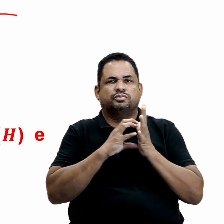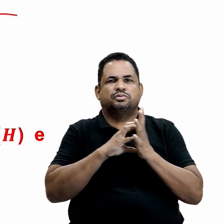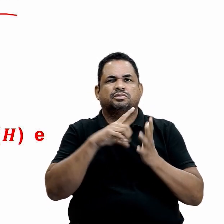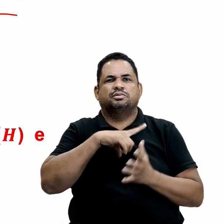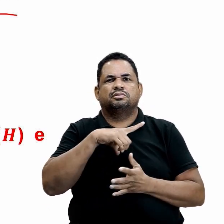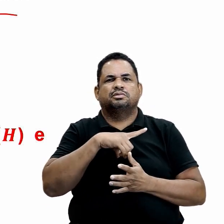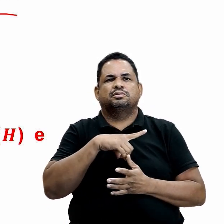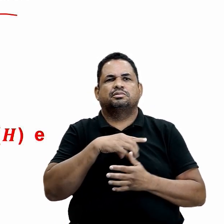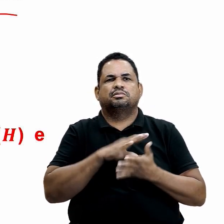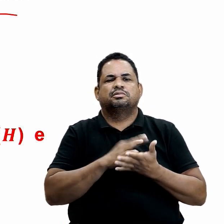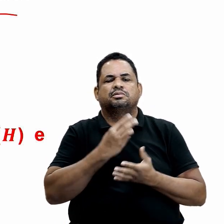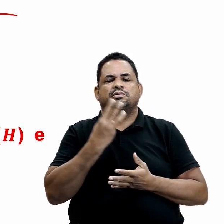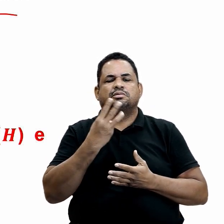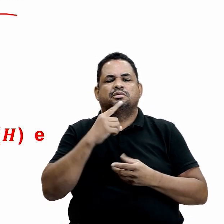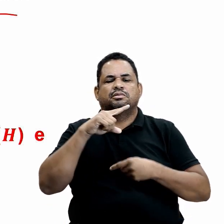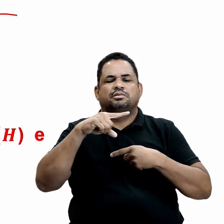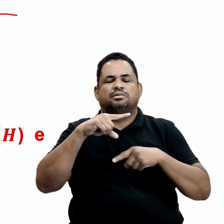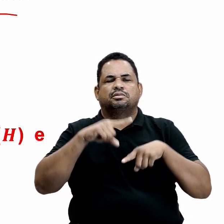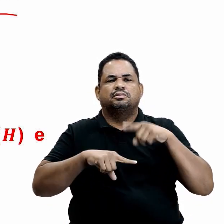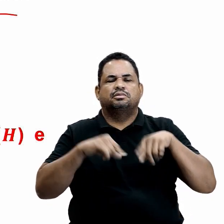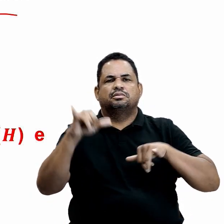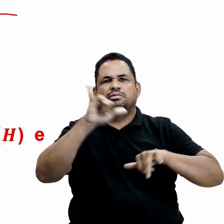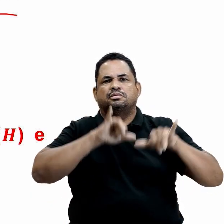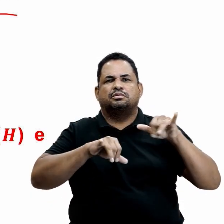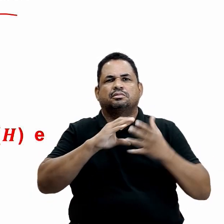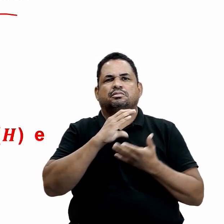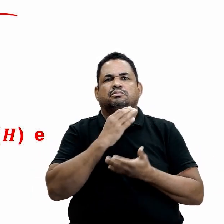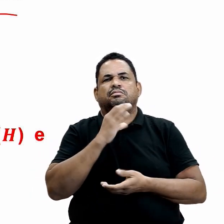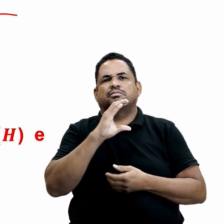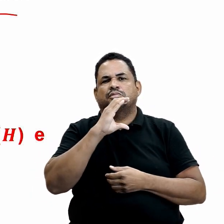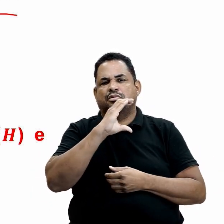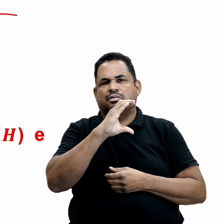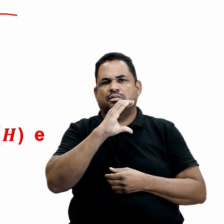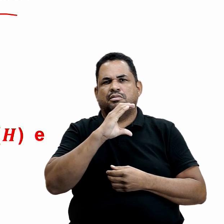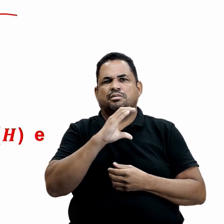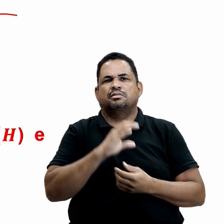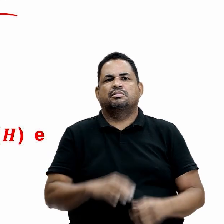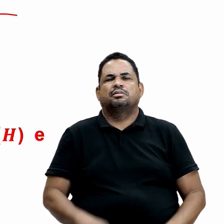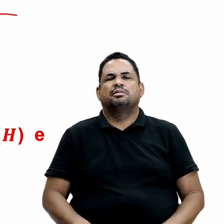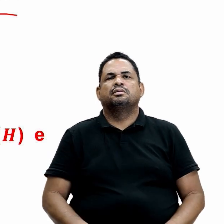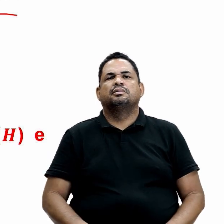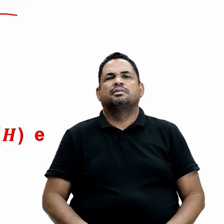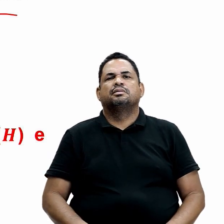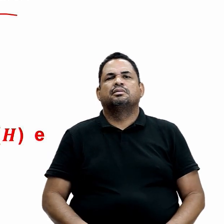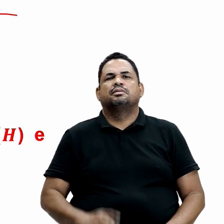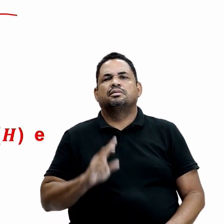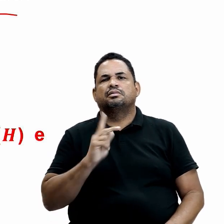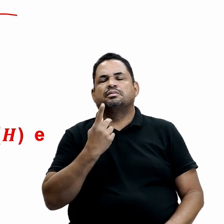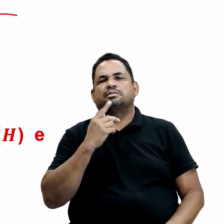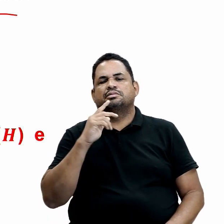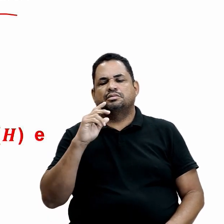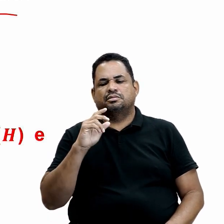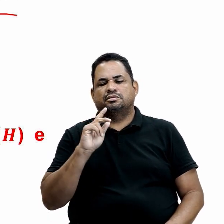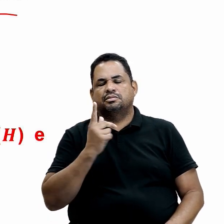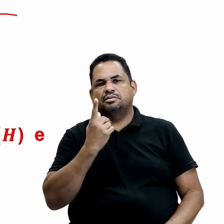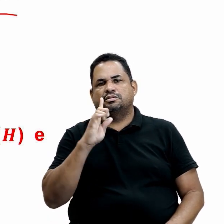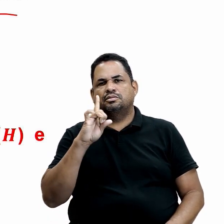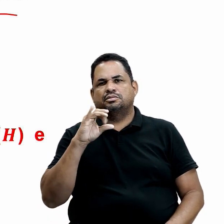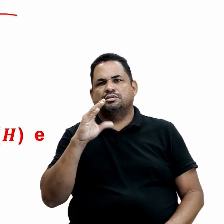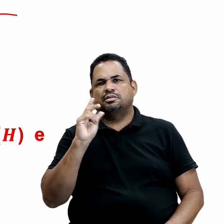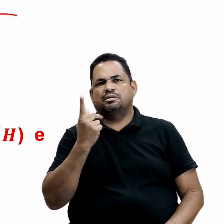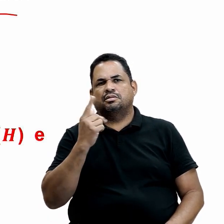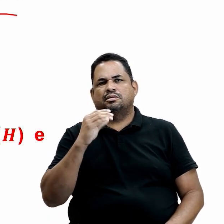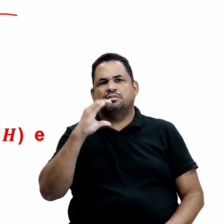3 elementos químicos. O carbono, C, o hidrogênio, H, e o oxigênio,